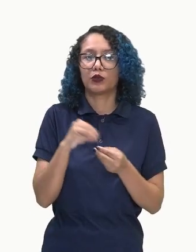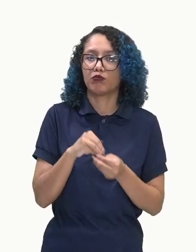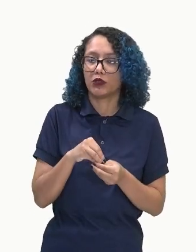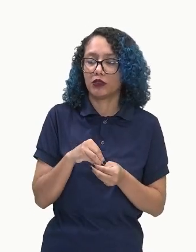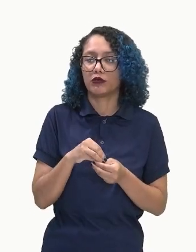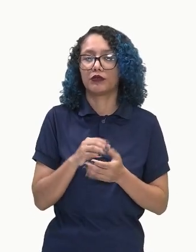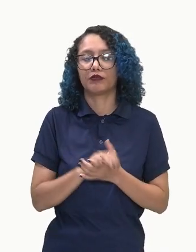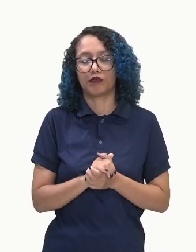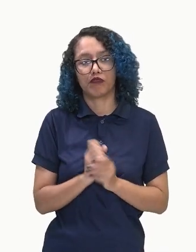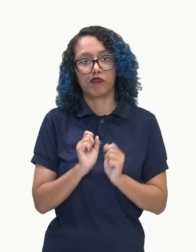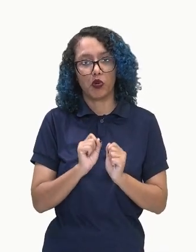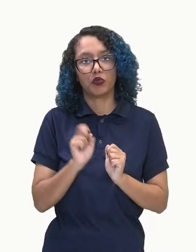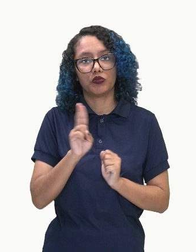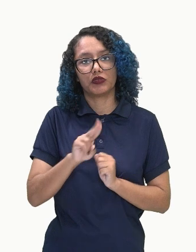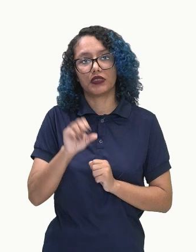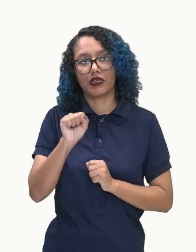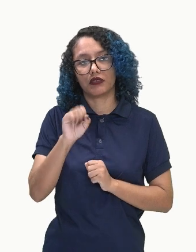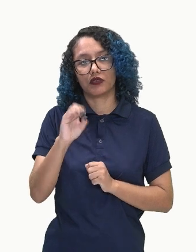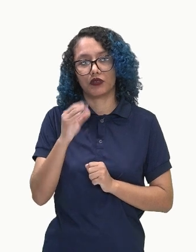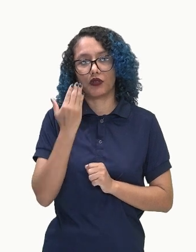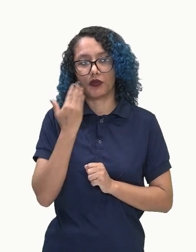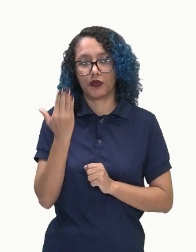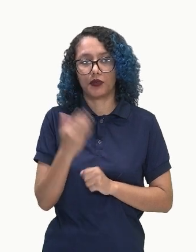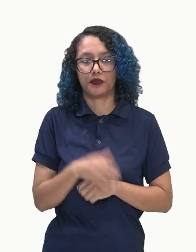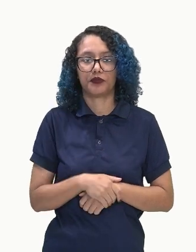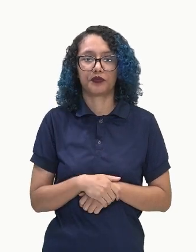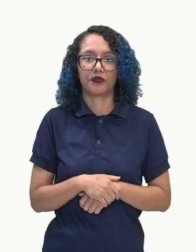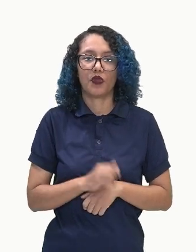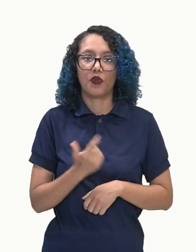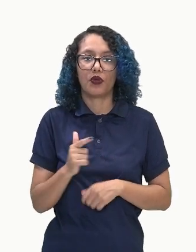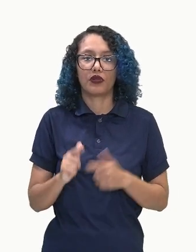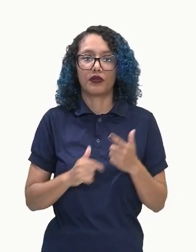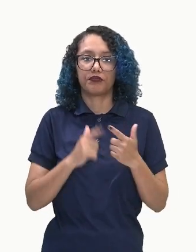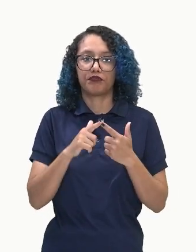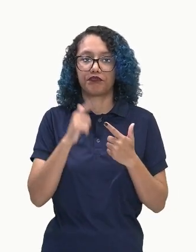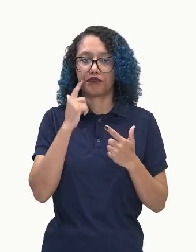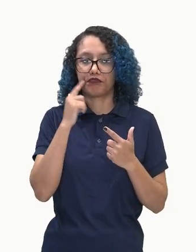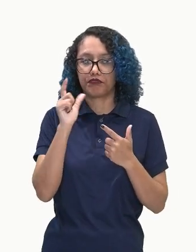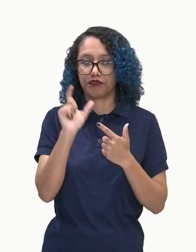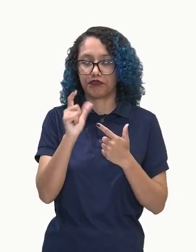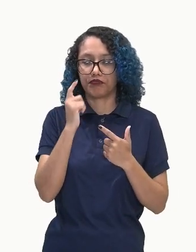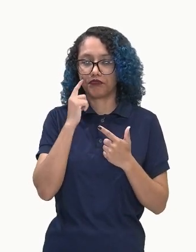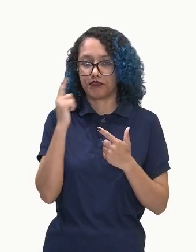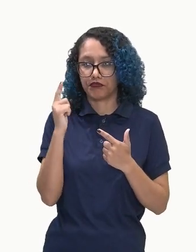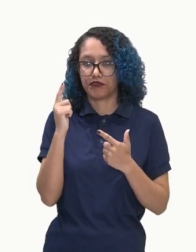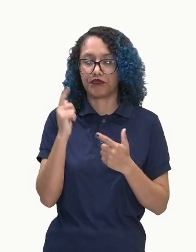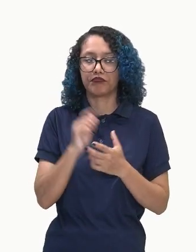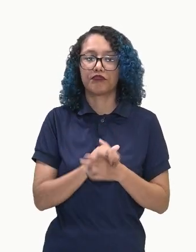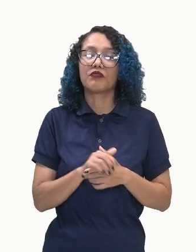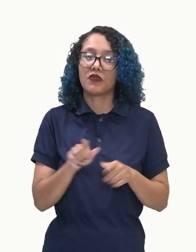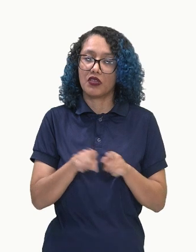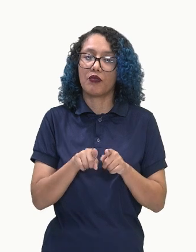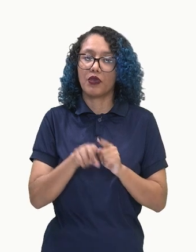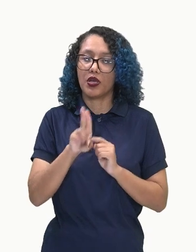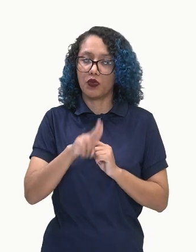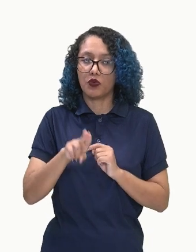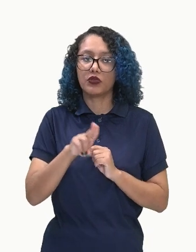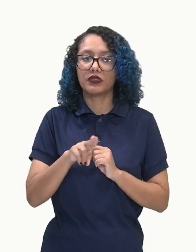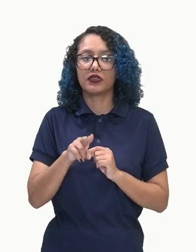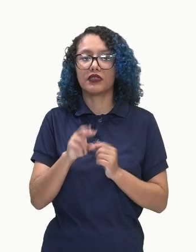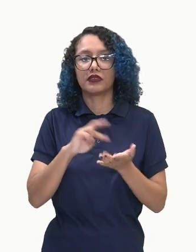eu vou utilizar a palavrinha em inglês so. Therefore também é bastante utilizada, significa